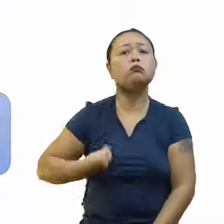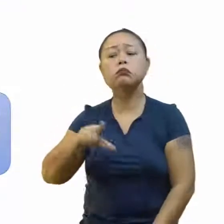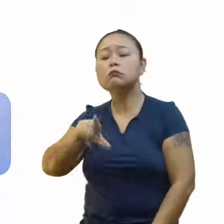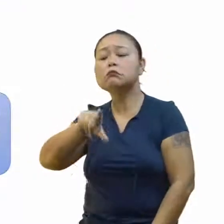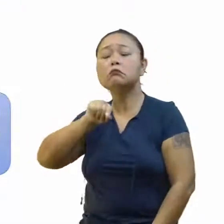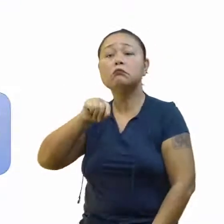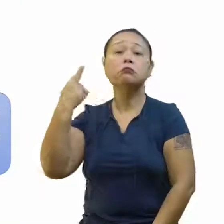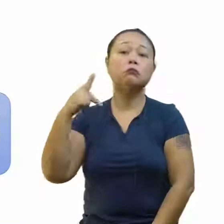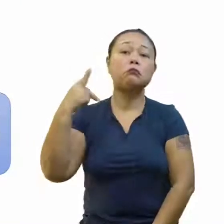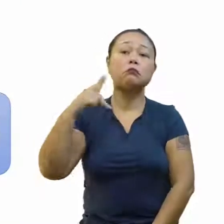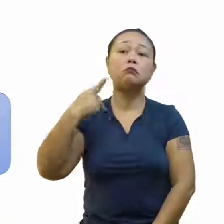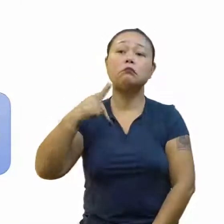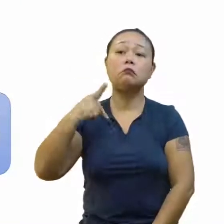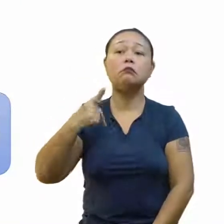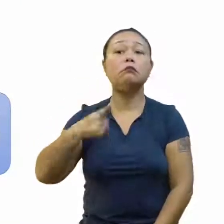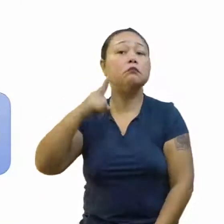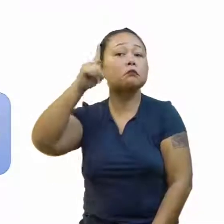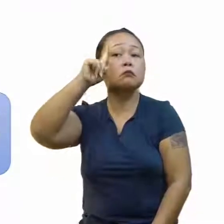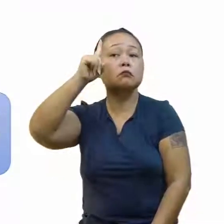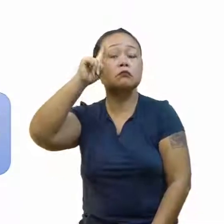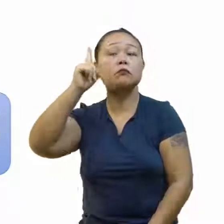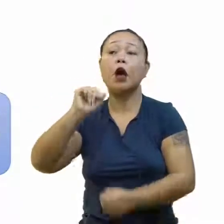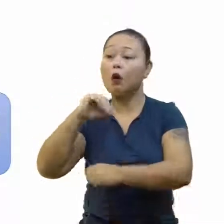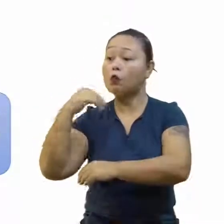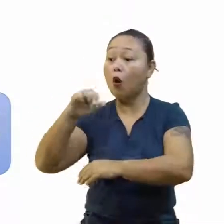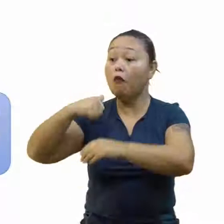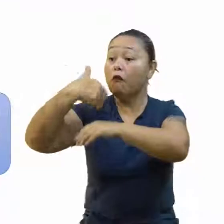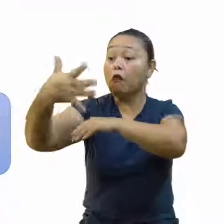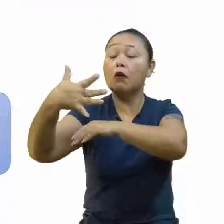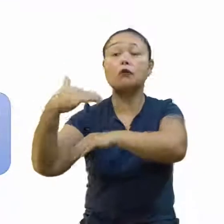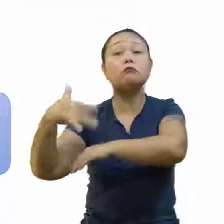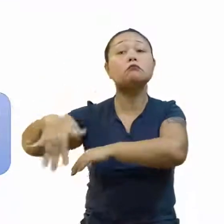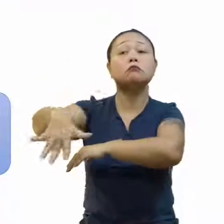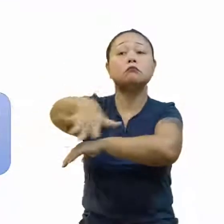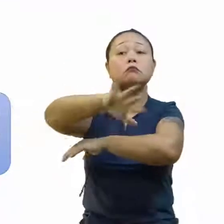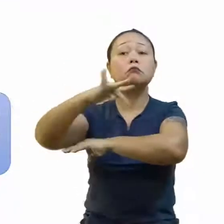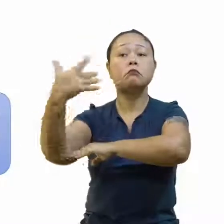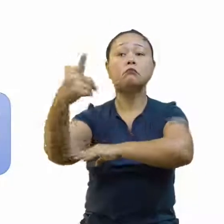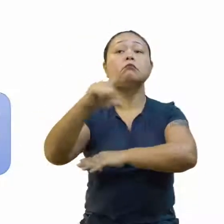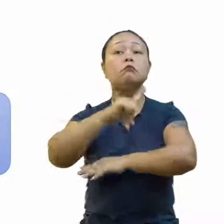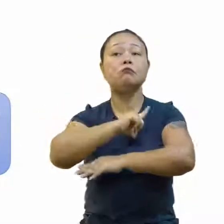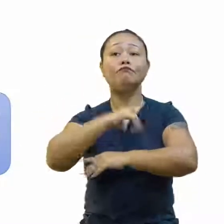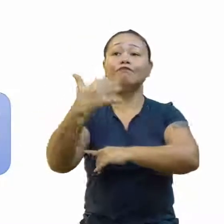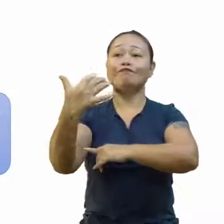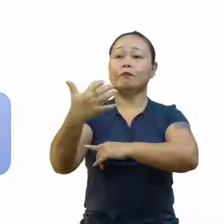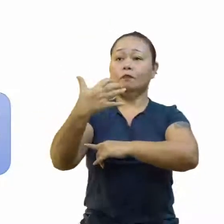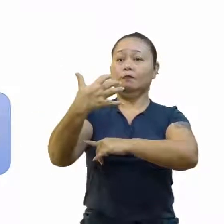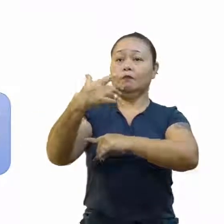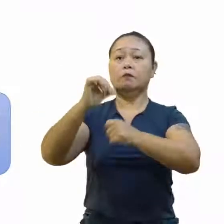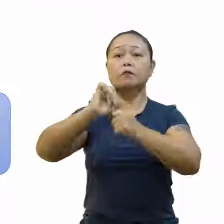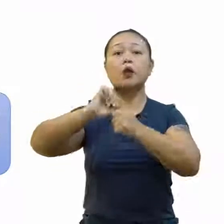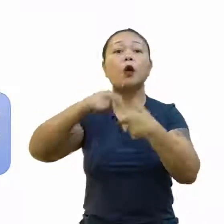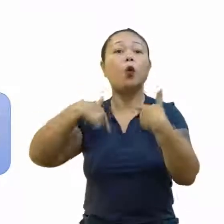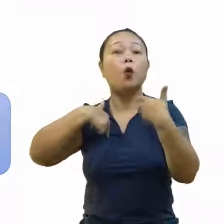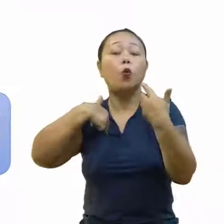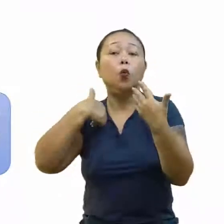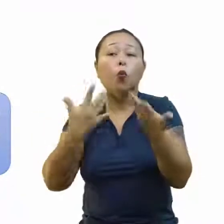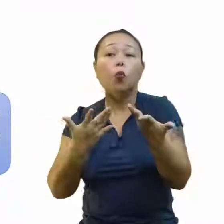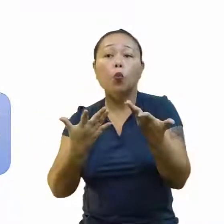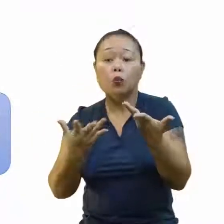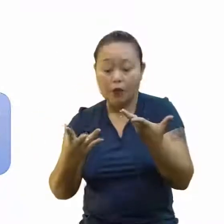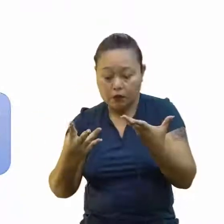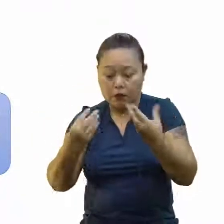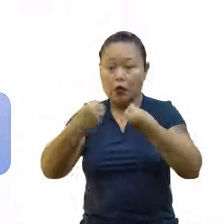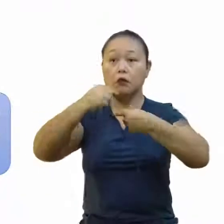no seu cotidiano, então o meio ambiente vai influenciar. E o que elas desempenham primariamente aí no nosso organismo,